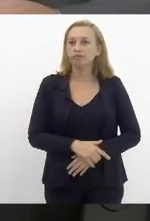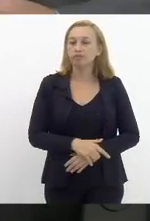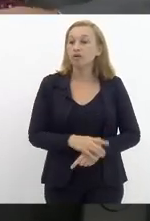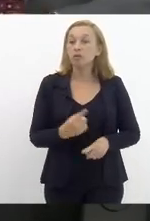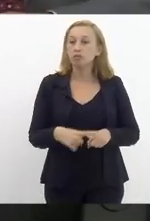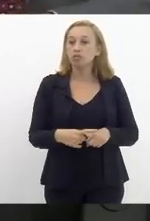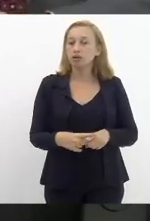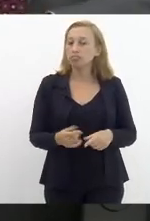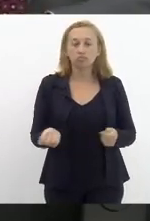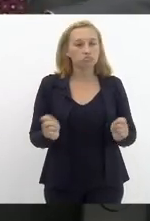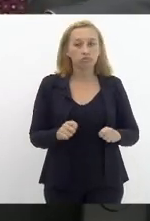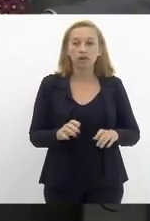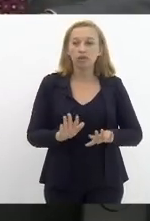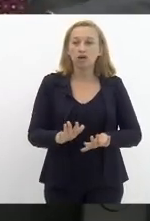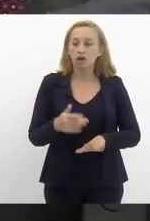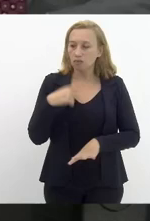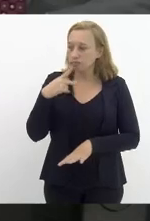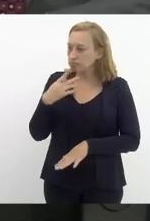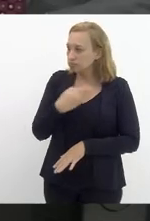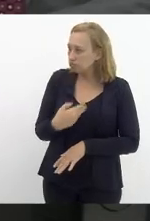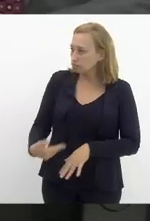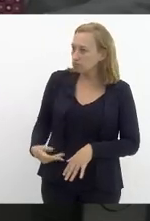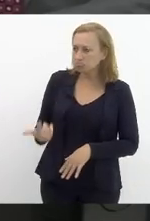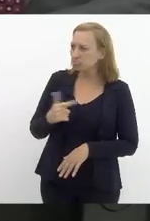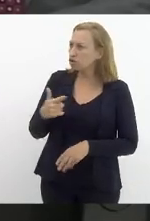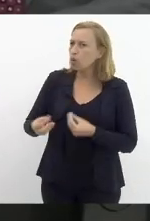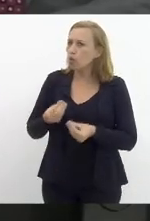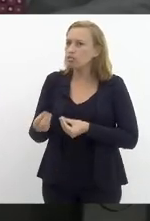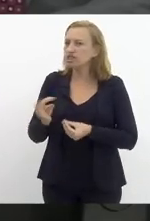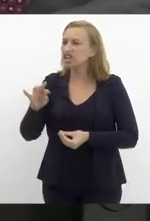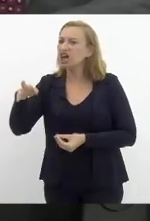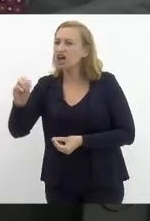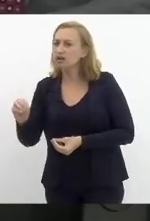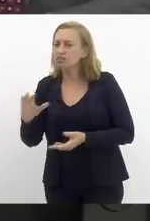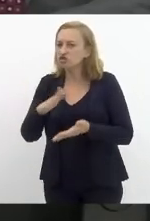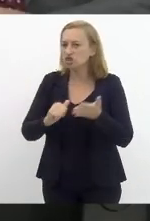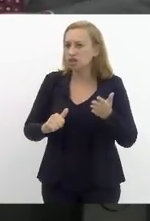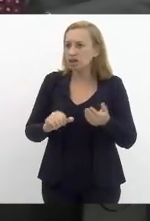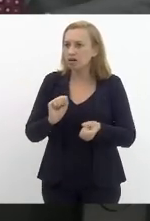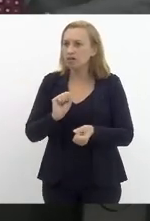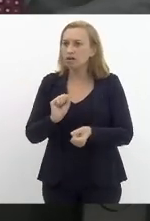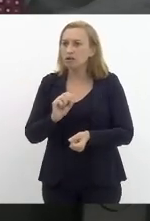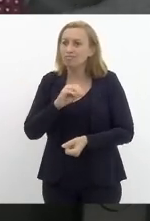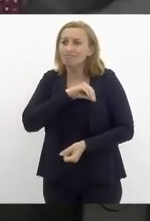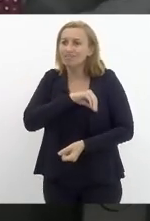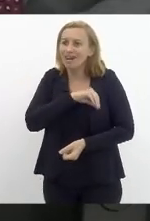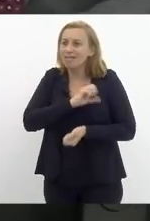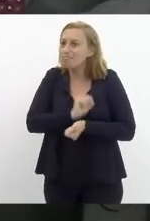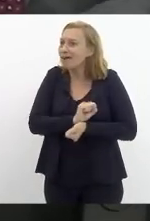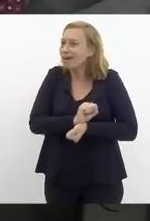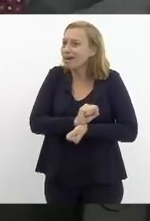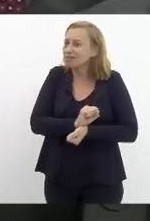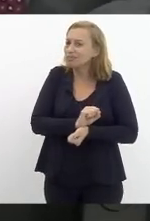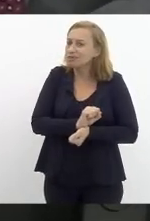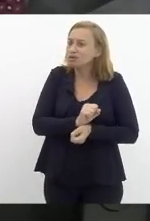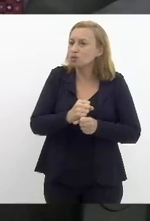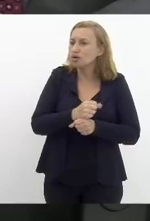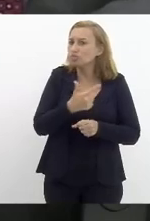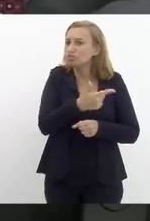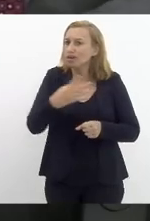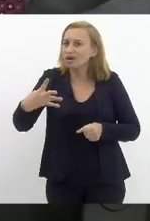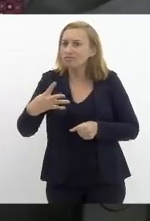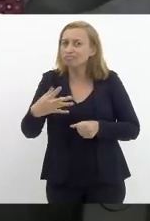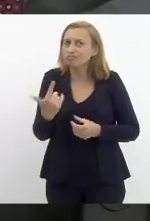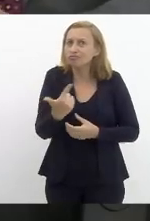porque não dá, falei, governador, não dá para tirar triênio de quem está sem aumento desde 14. Não dá